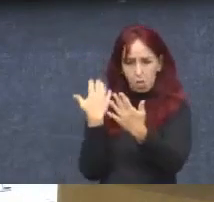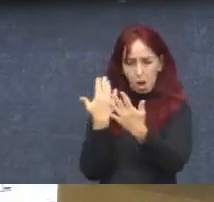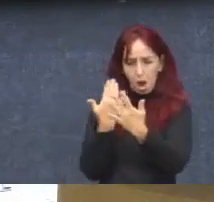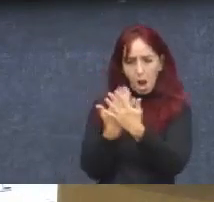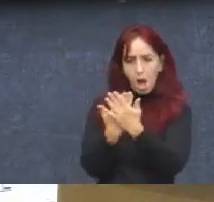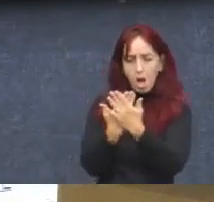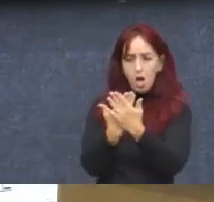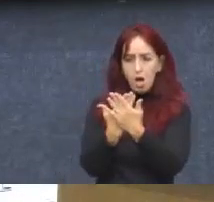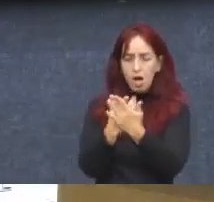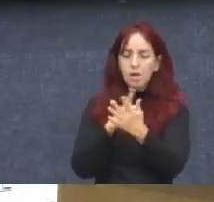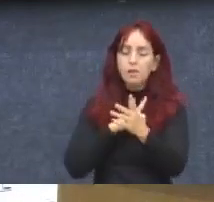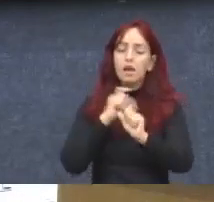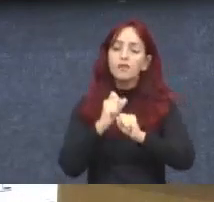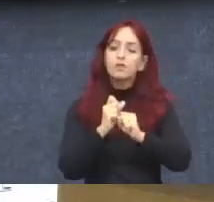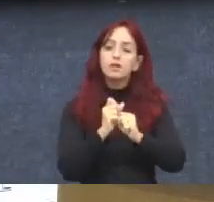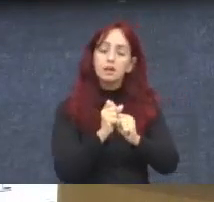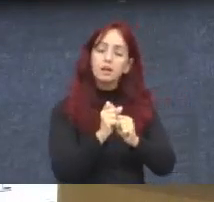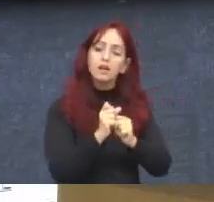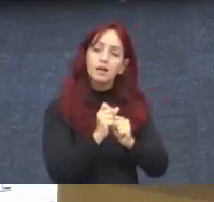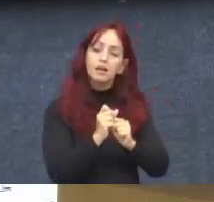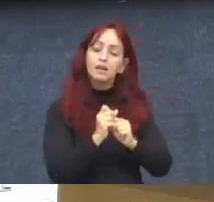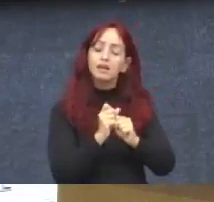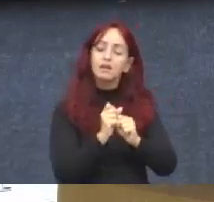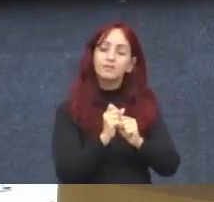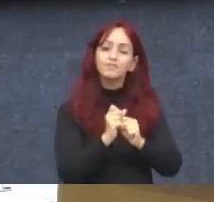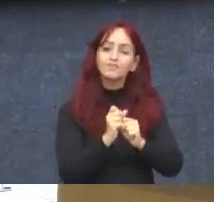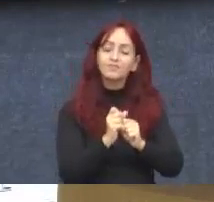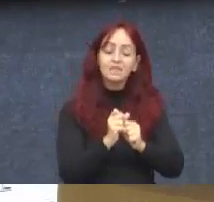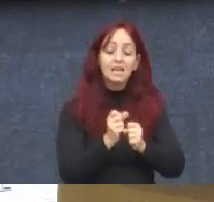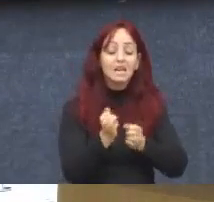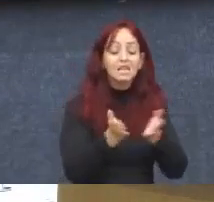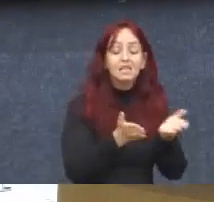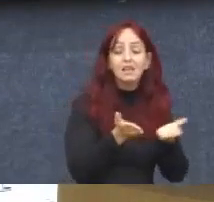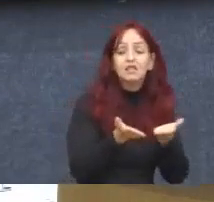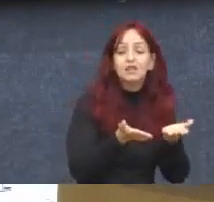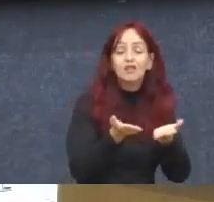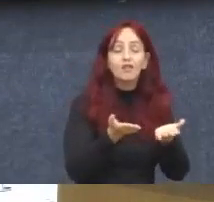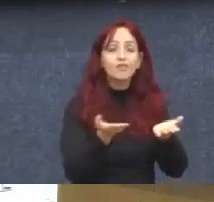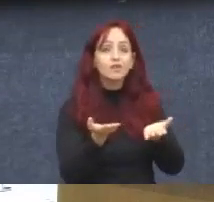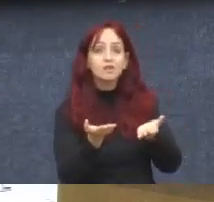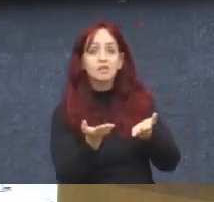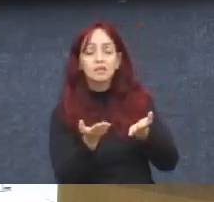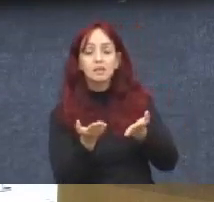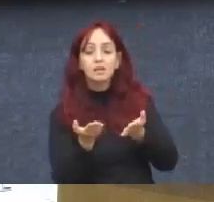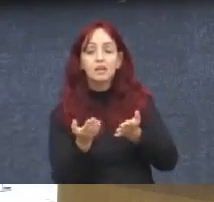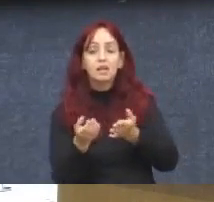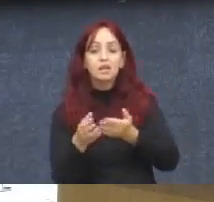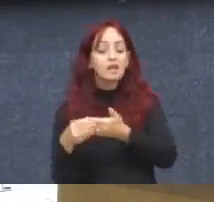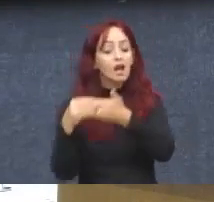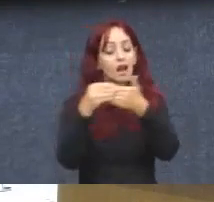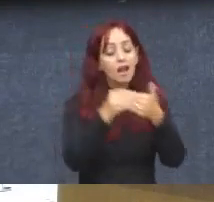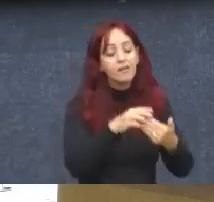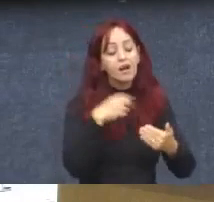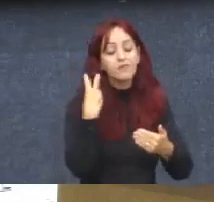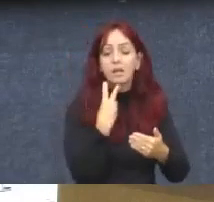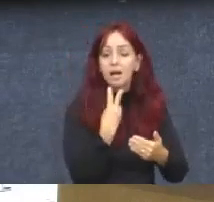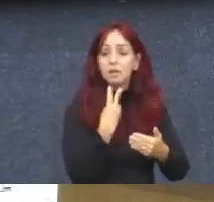teve essa iniciativa de trazer um vereador para discutir com os vereadores. Eu quero